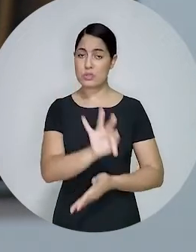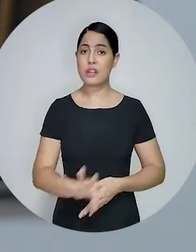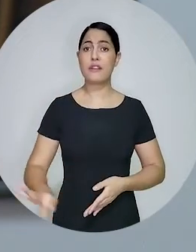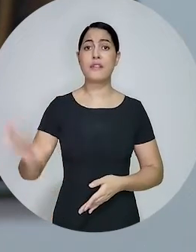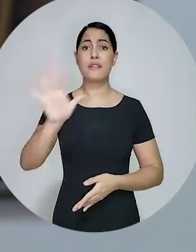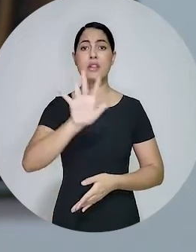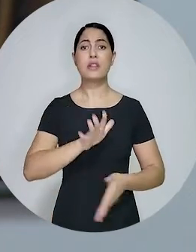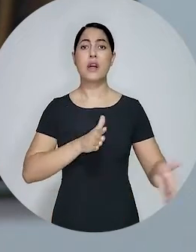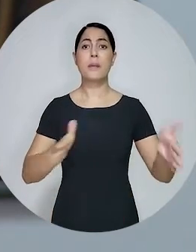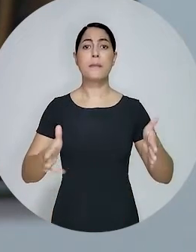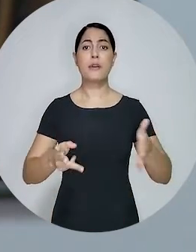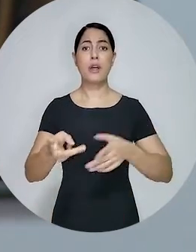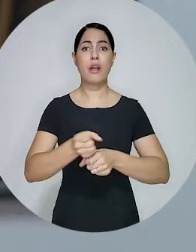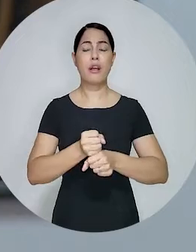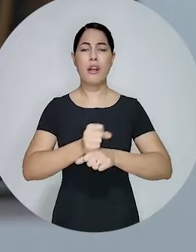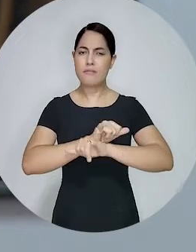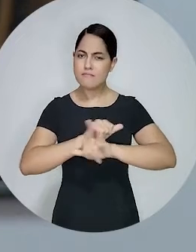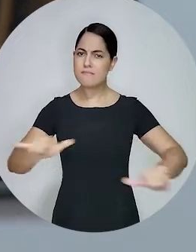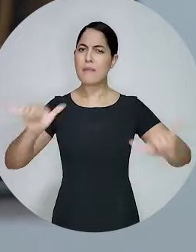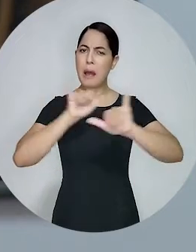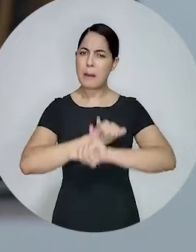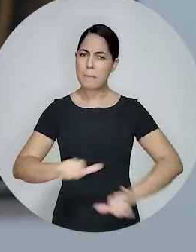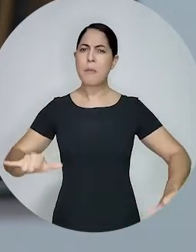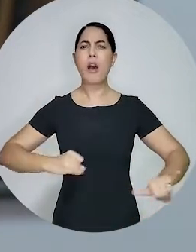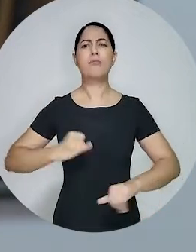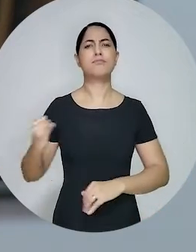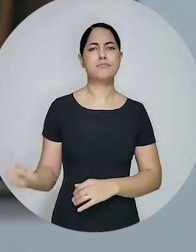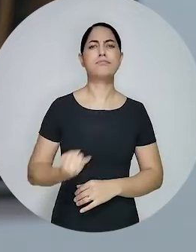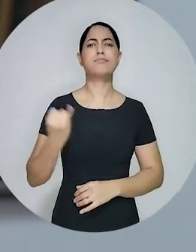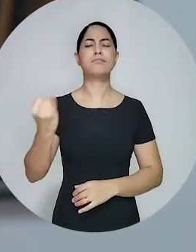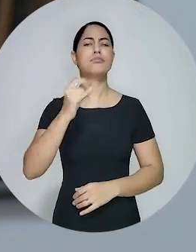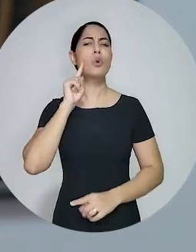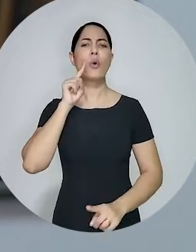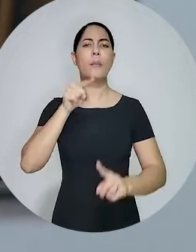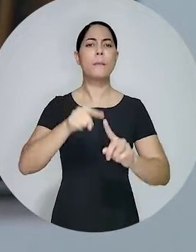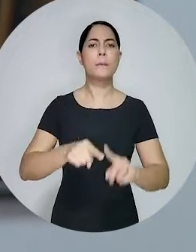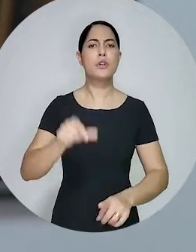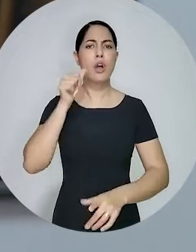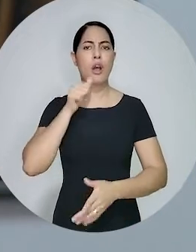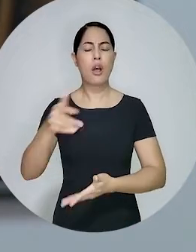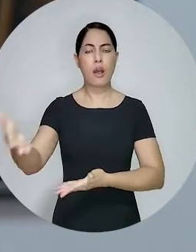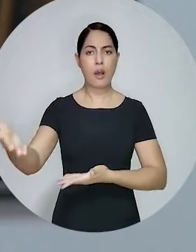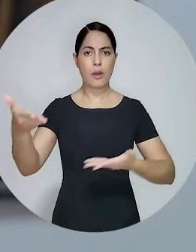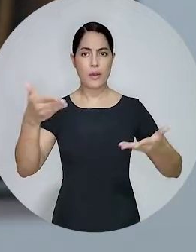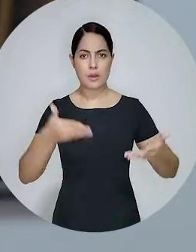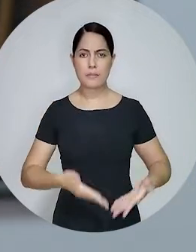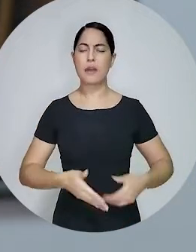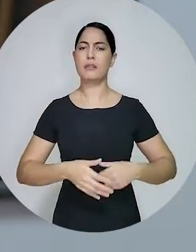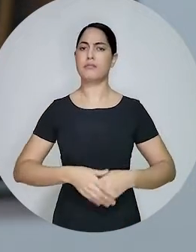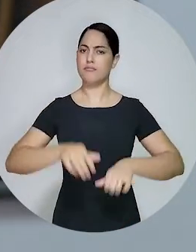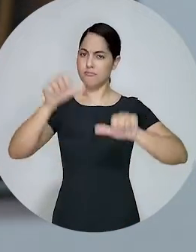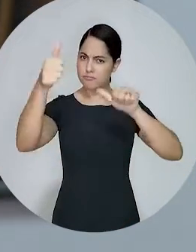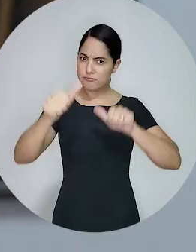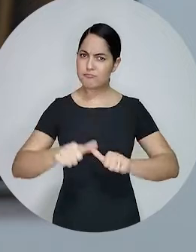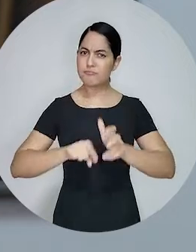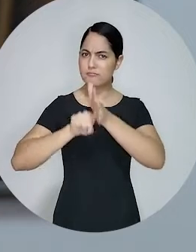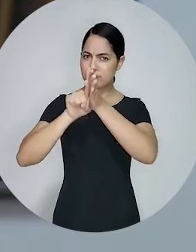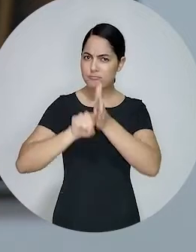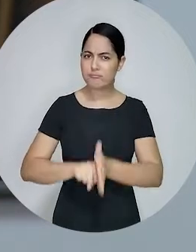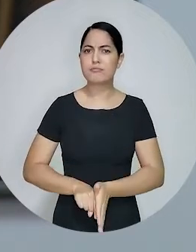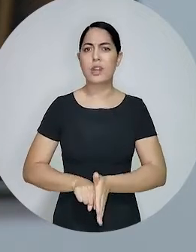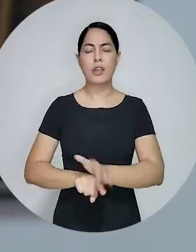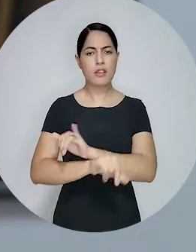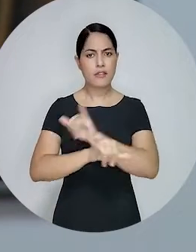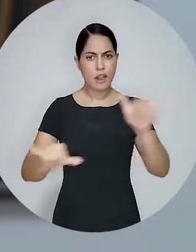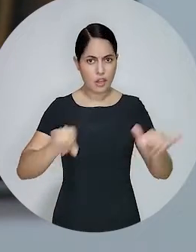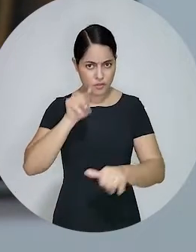Federal, neste triênio, inicia essa campanha tão importante de acolhimento, de apuração e dizer